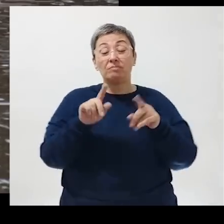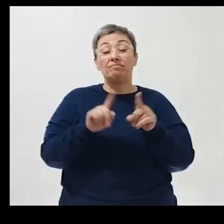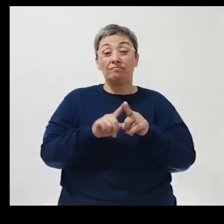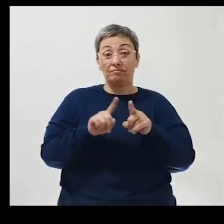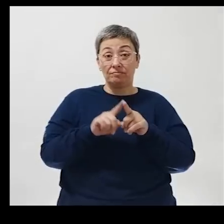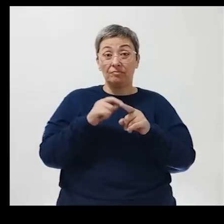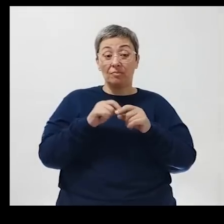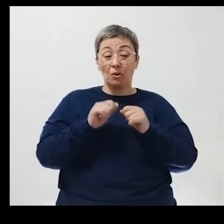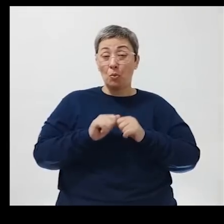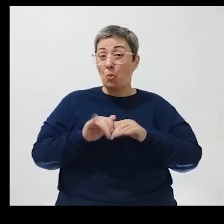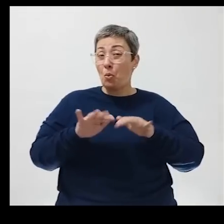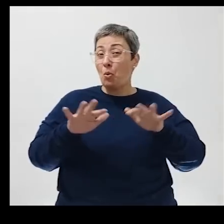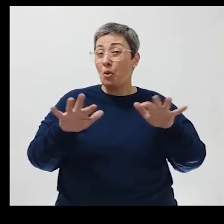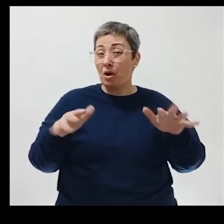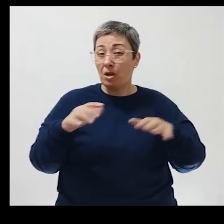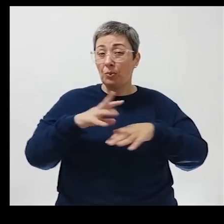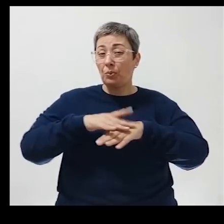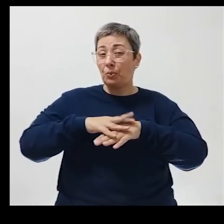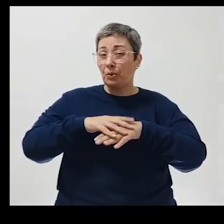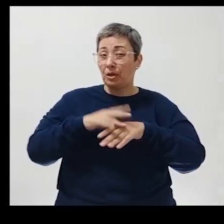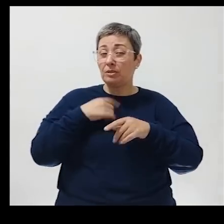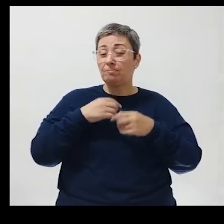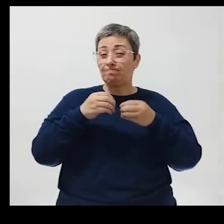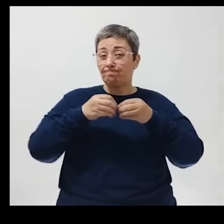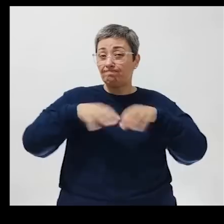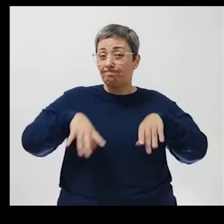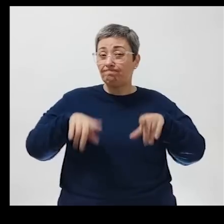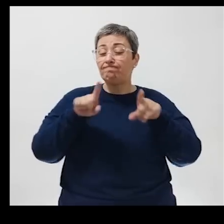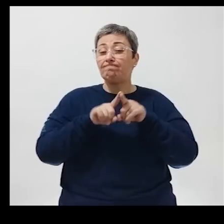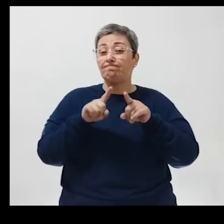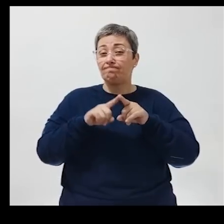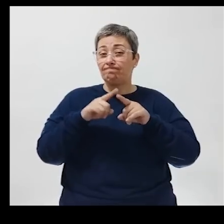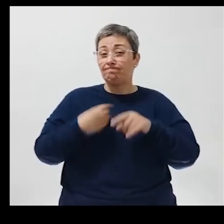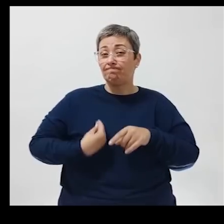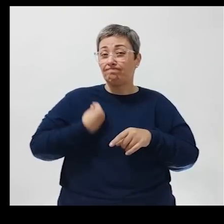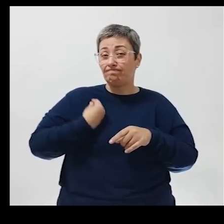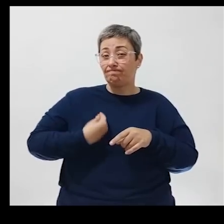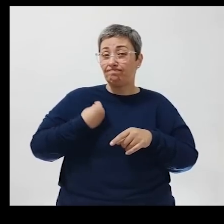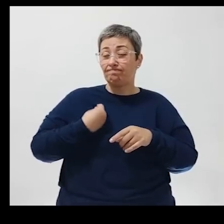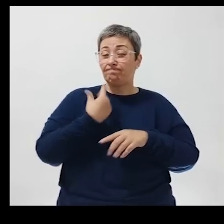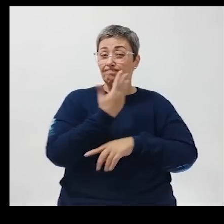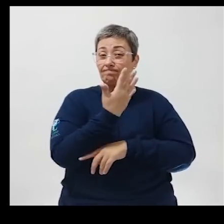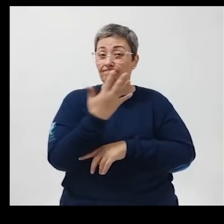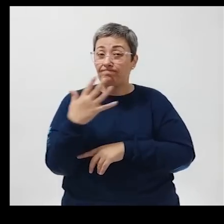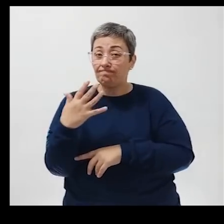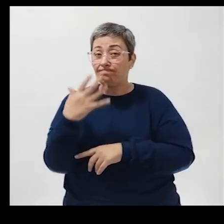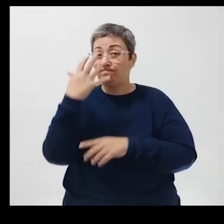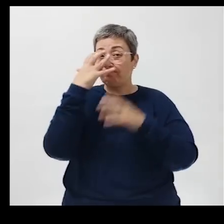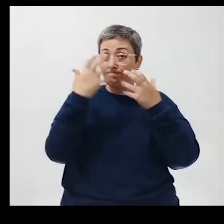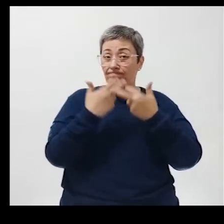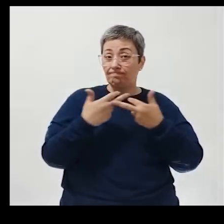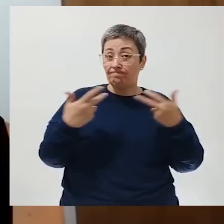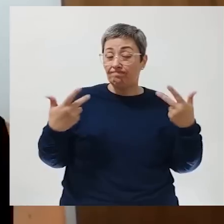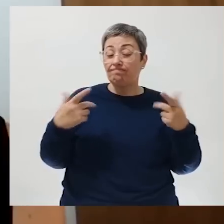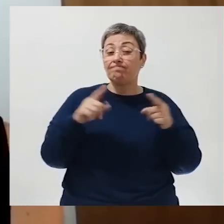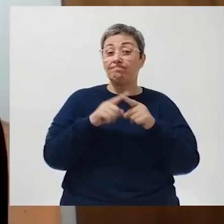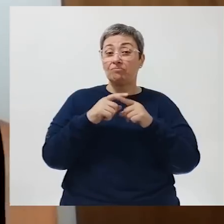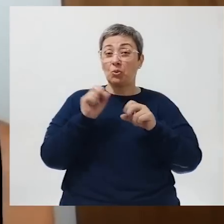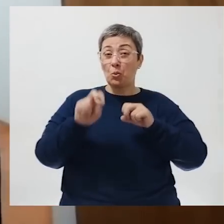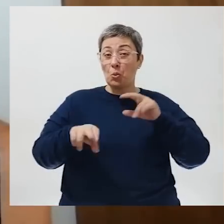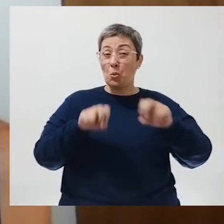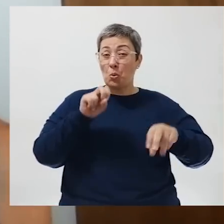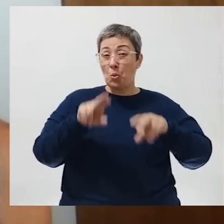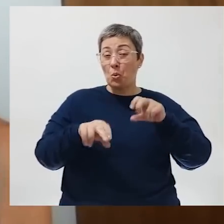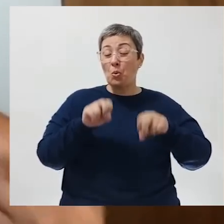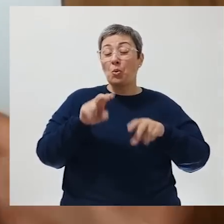cidade, proliferando muitas doenças e prejudicando também a sobrevivência da nossa fauna e flora, levando à